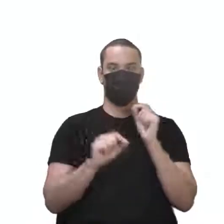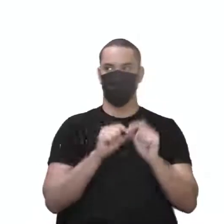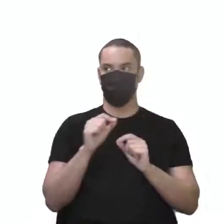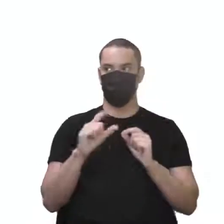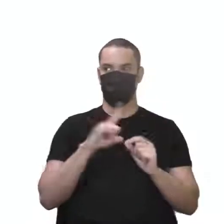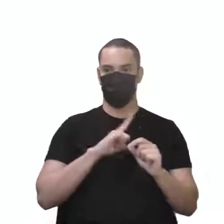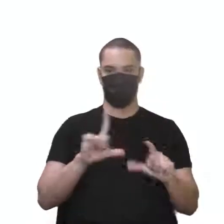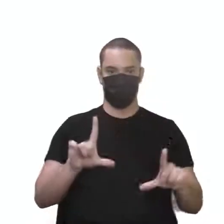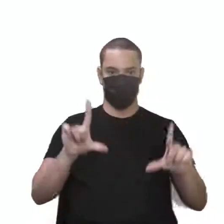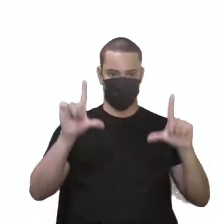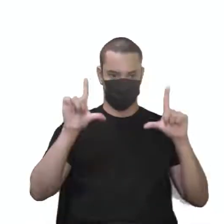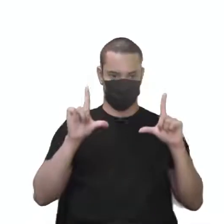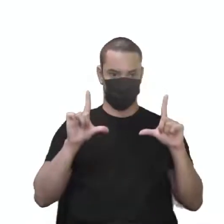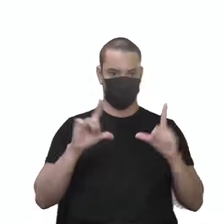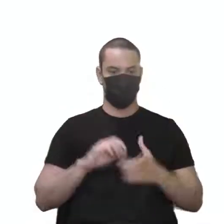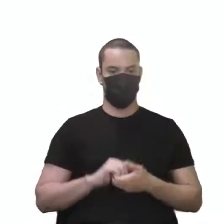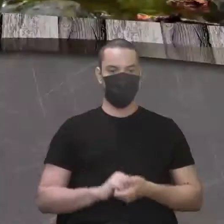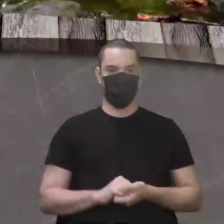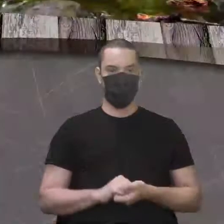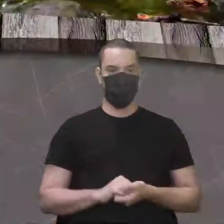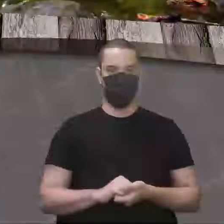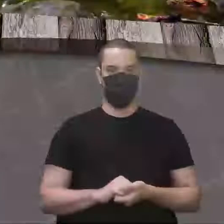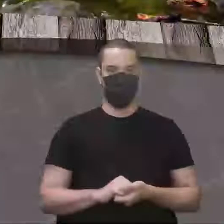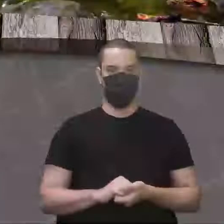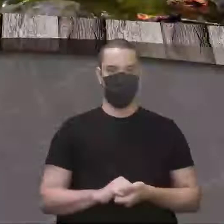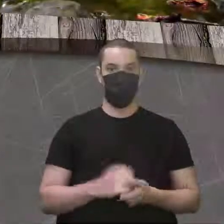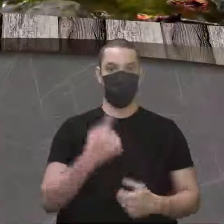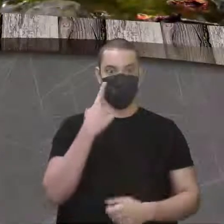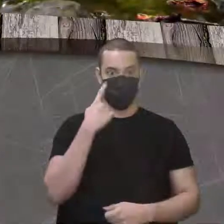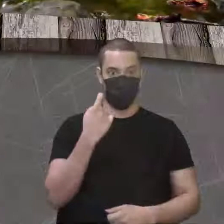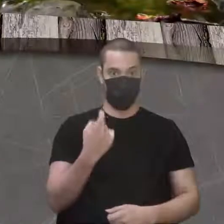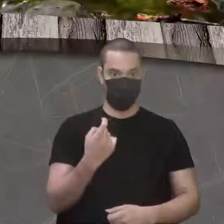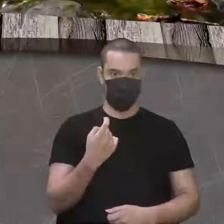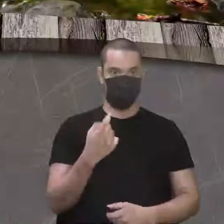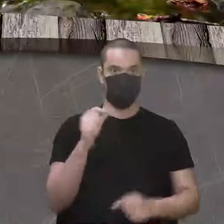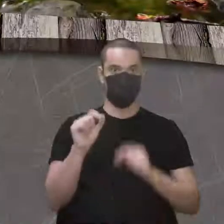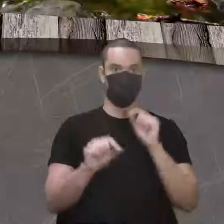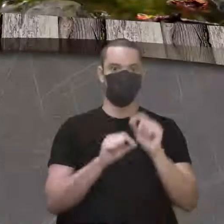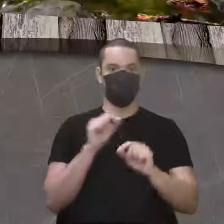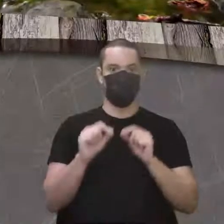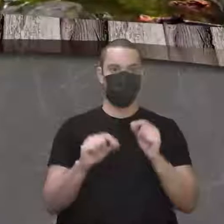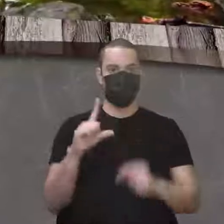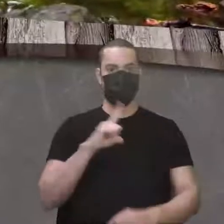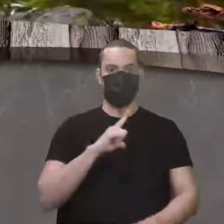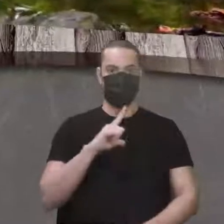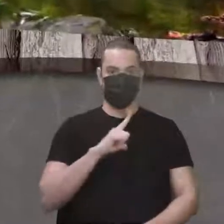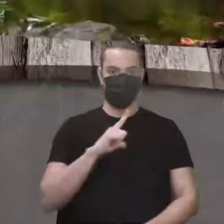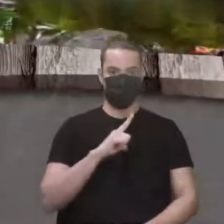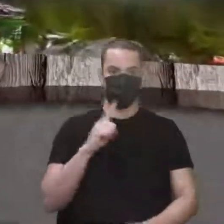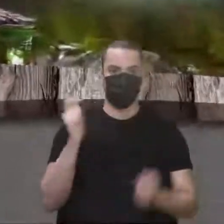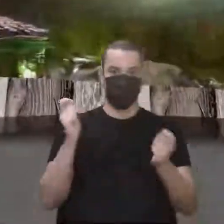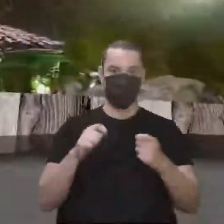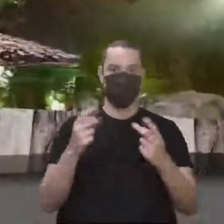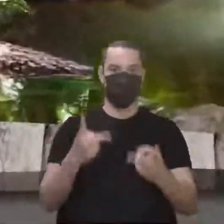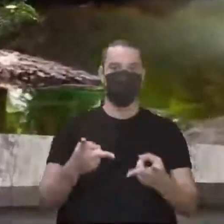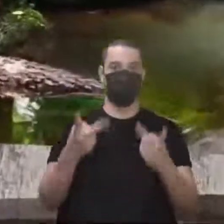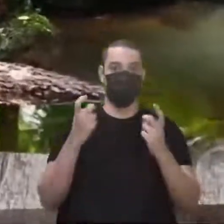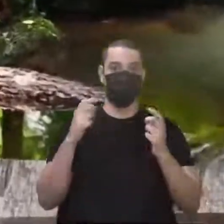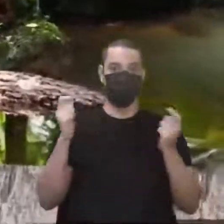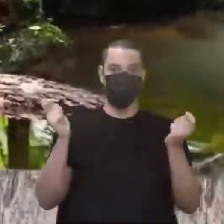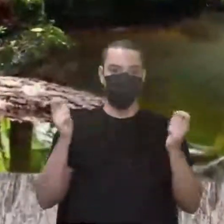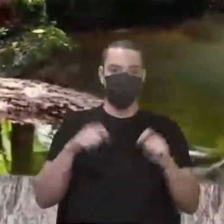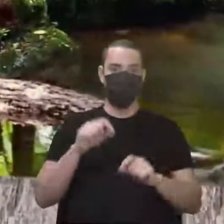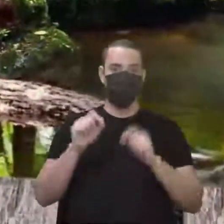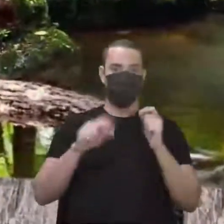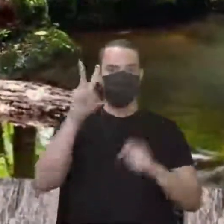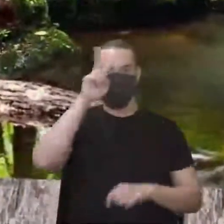traz aqui para mim. Olha que interessante. Eles viram que dava para ser... Lembra que a gente